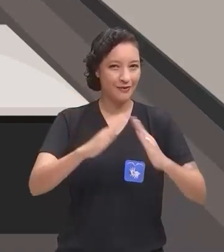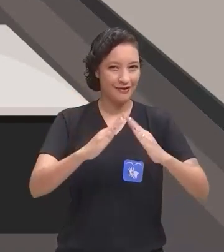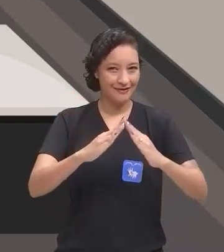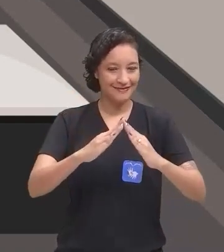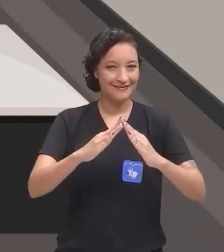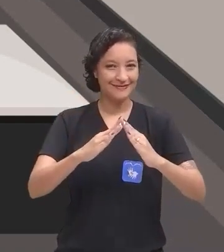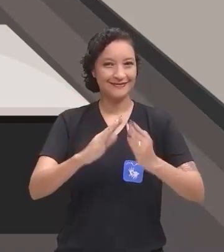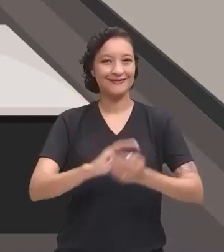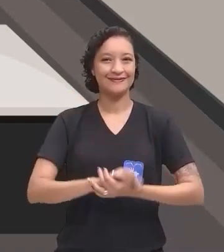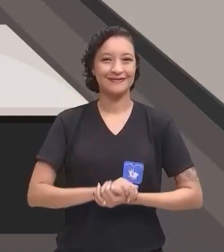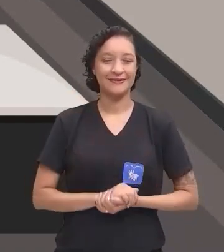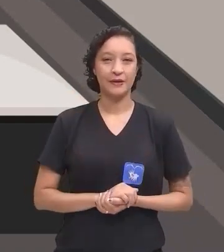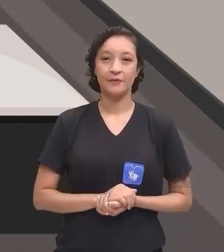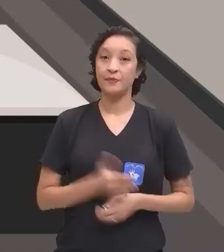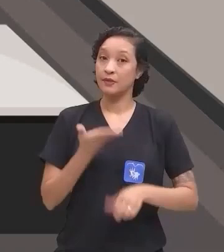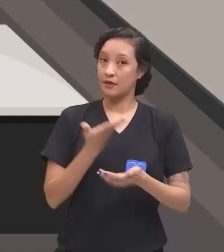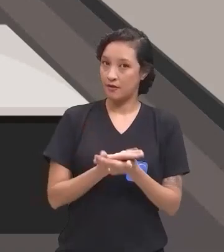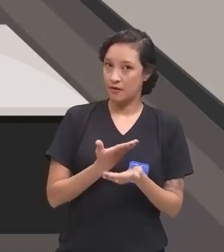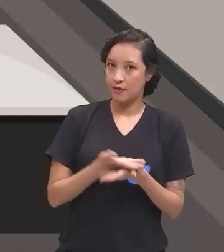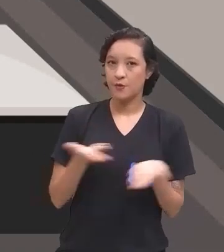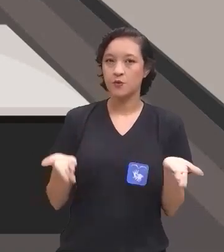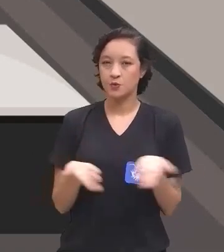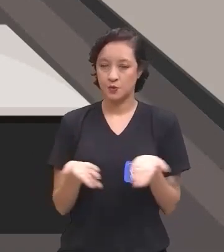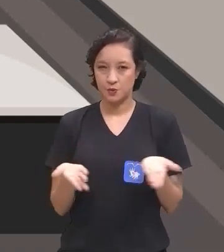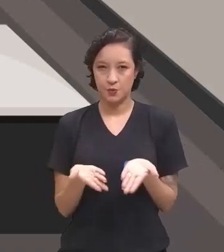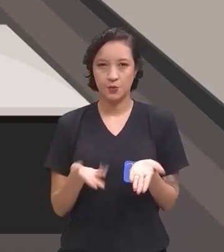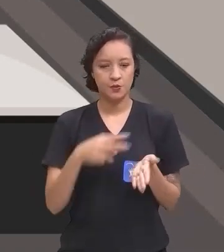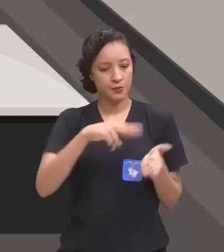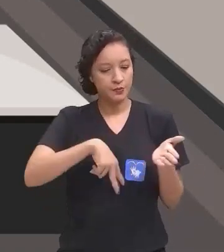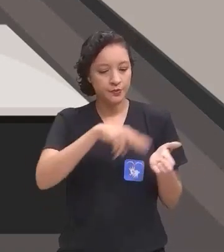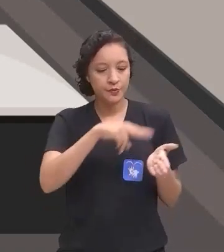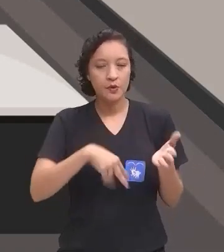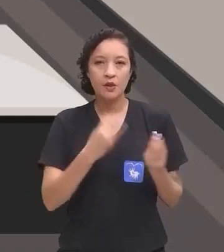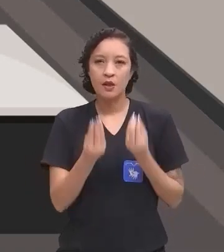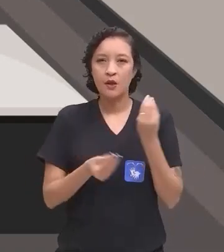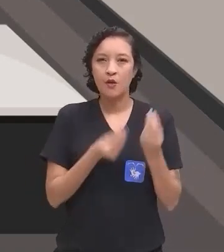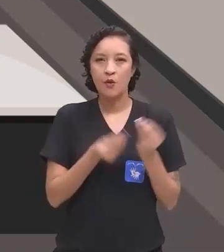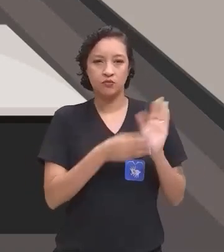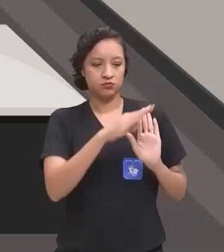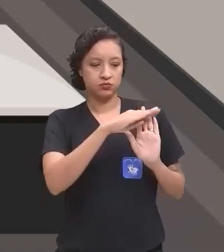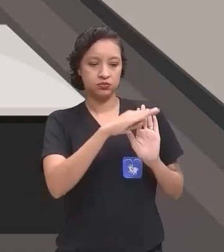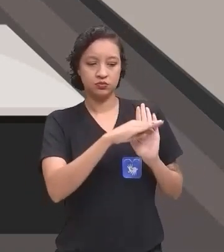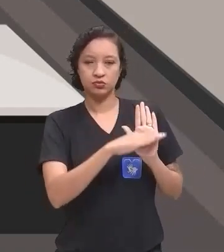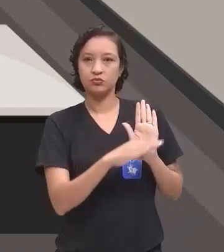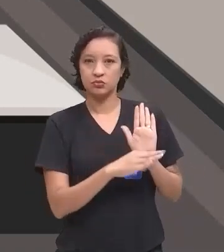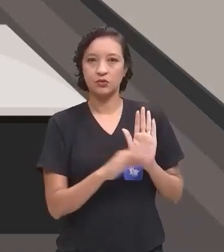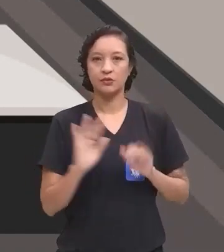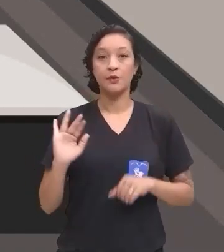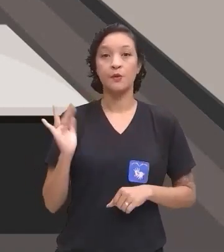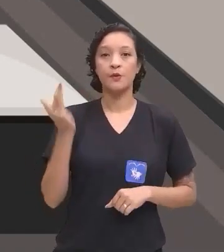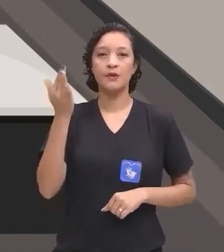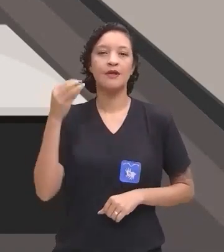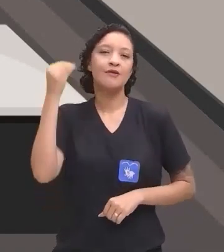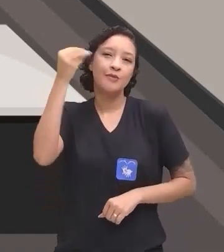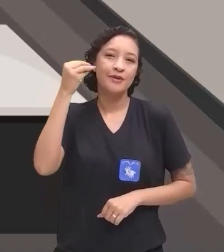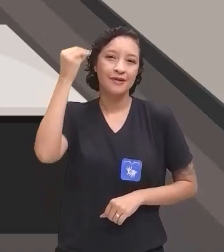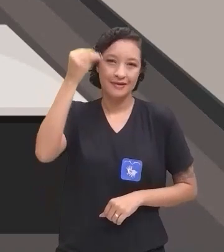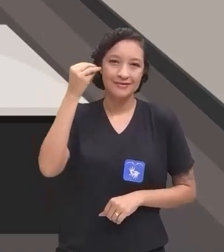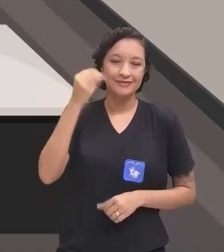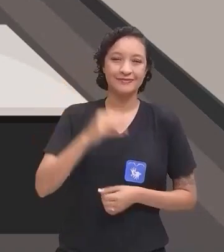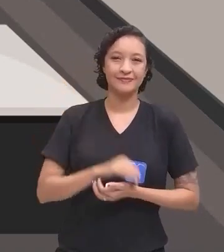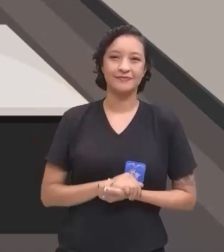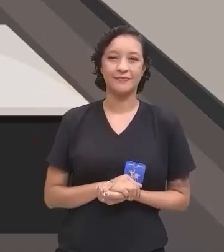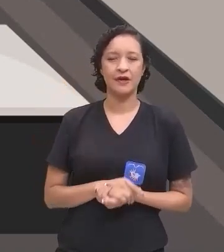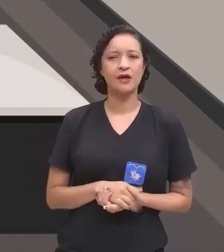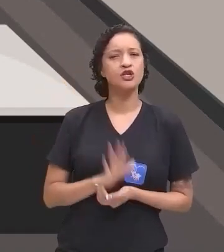casa? Na aula de hoje, vamos ler os processos para a realização de alguns experimentos. E já fica